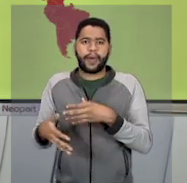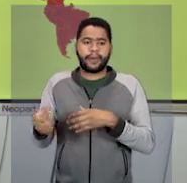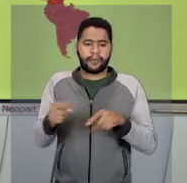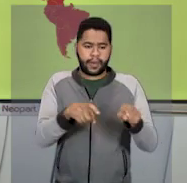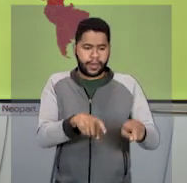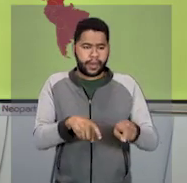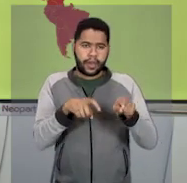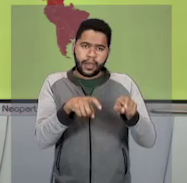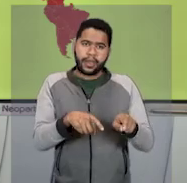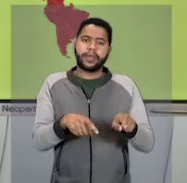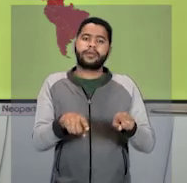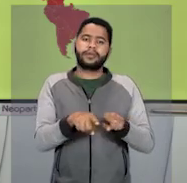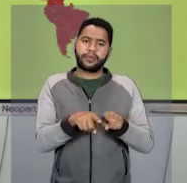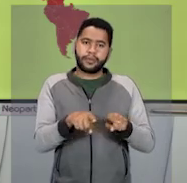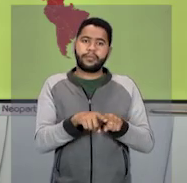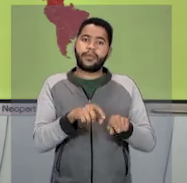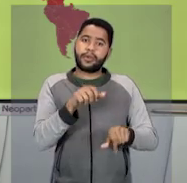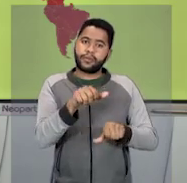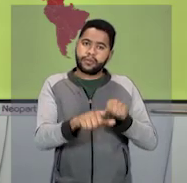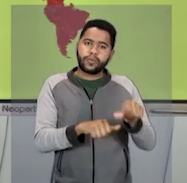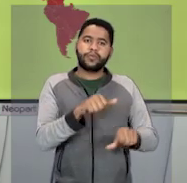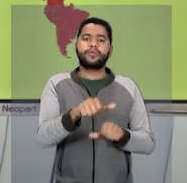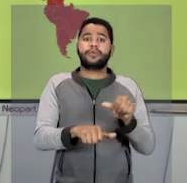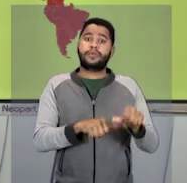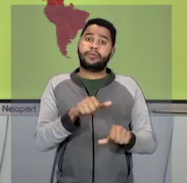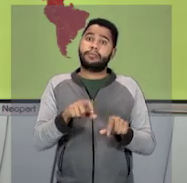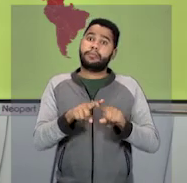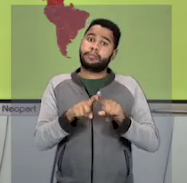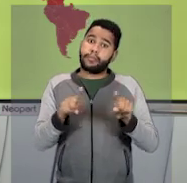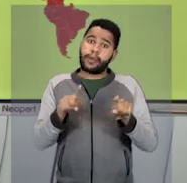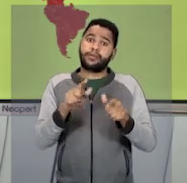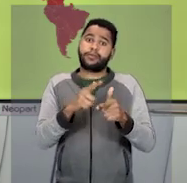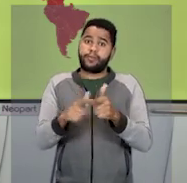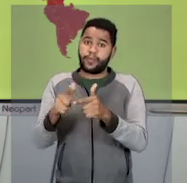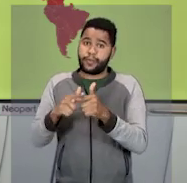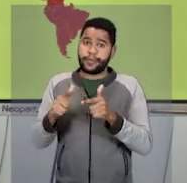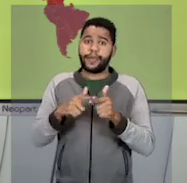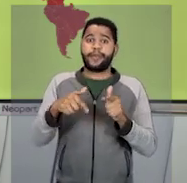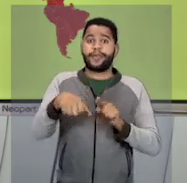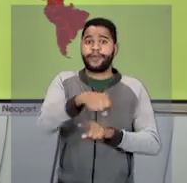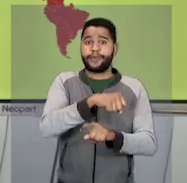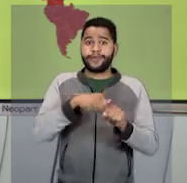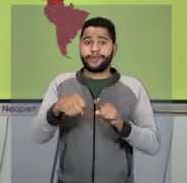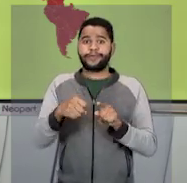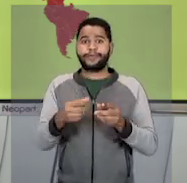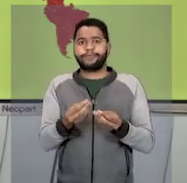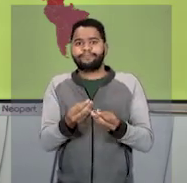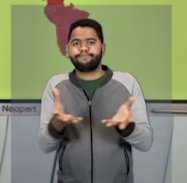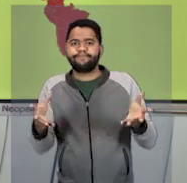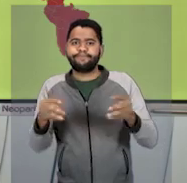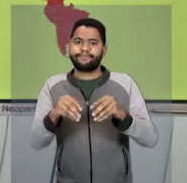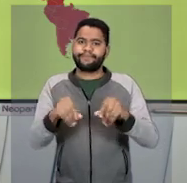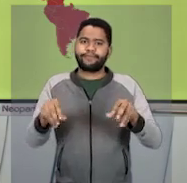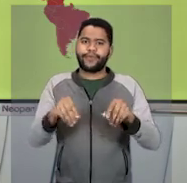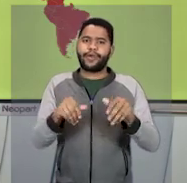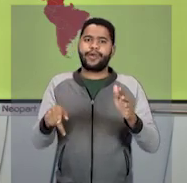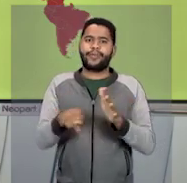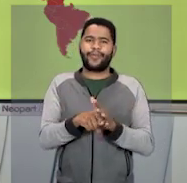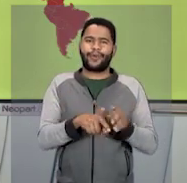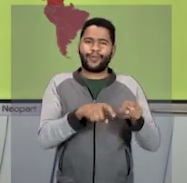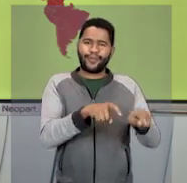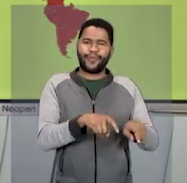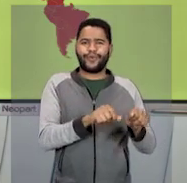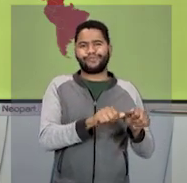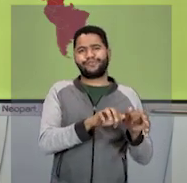Mas automaticamente trouxe problemas sociais sérios e graves, né? Essa questão da distribuição de terra, o êxodo rural, a questão